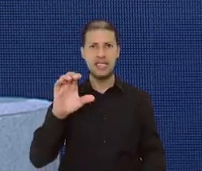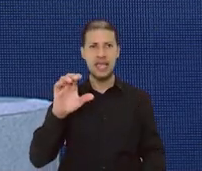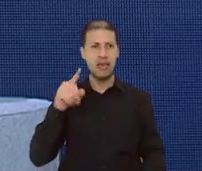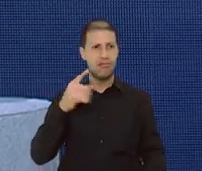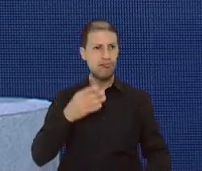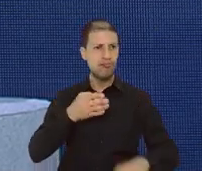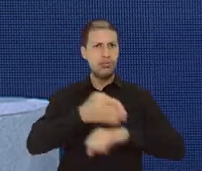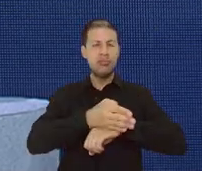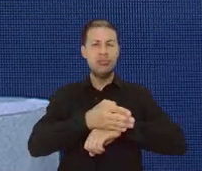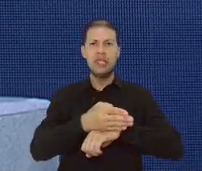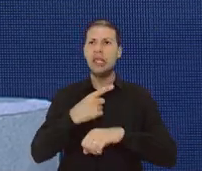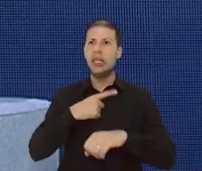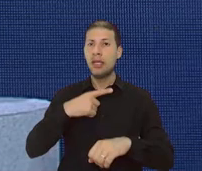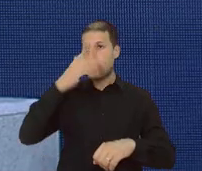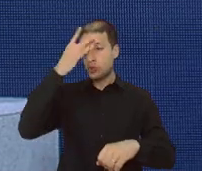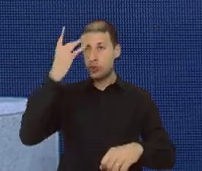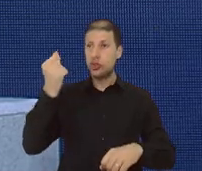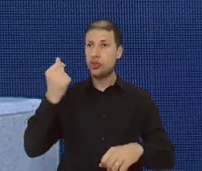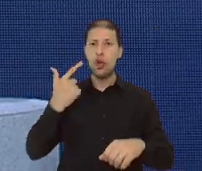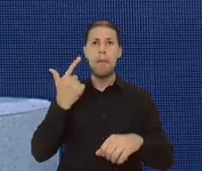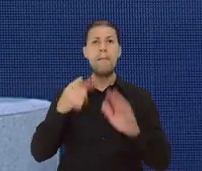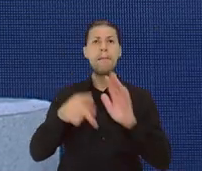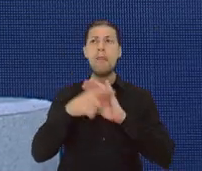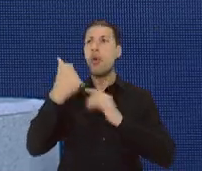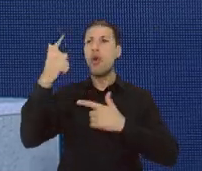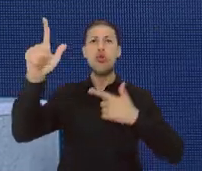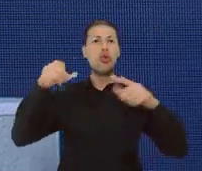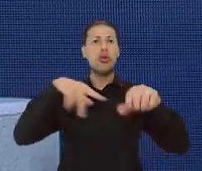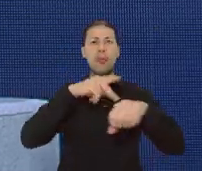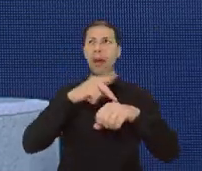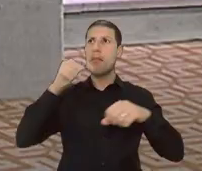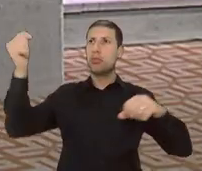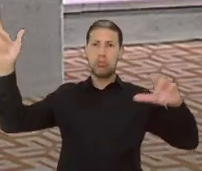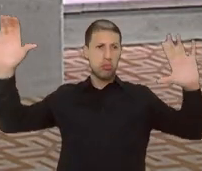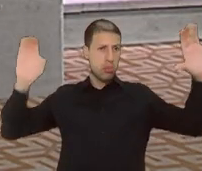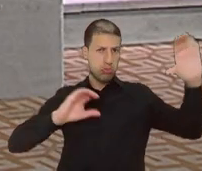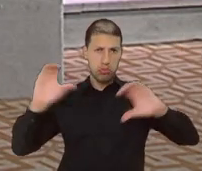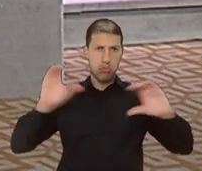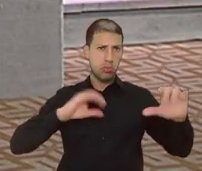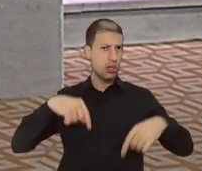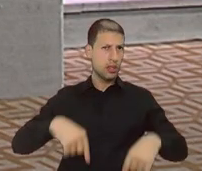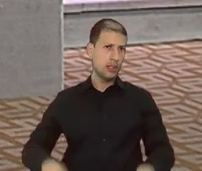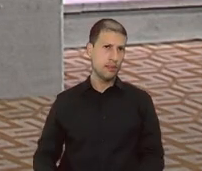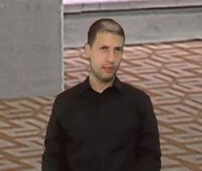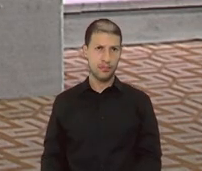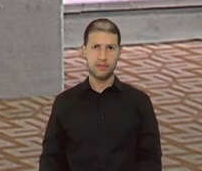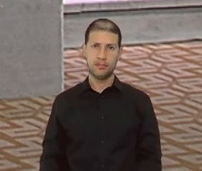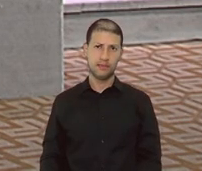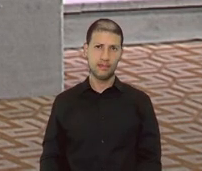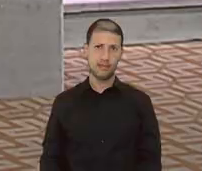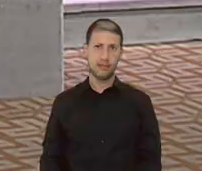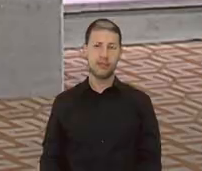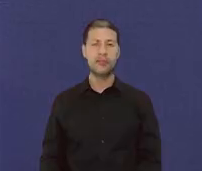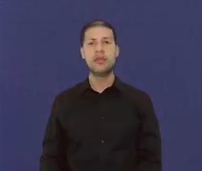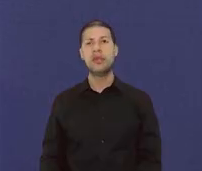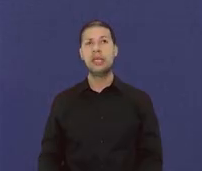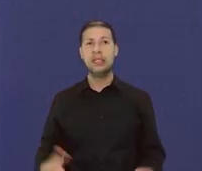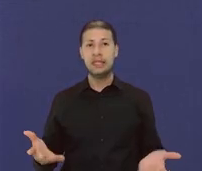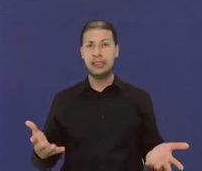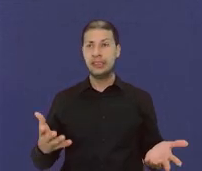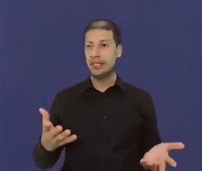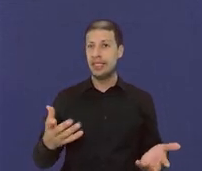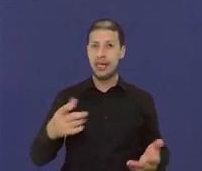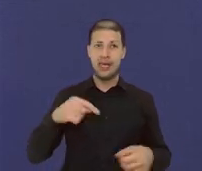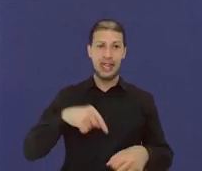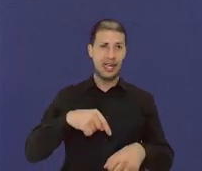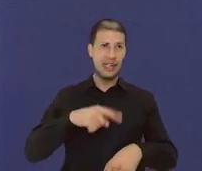investidores gringos para cá quanto locais para investir no mercado nacional bom pessoal a gente acabou acabando